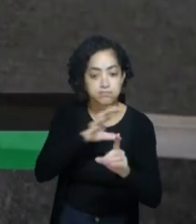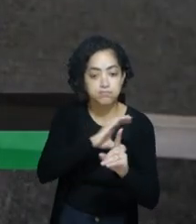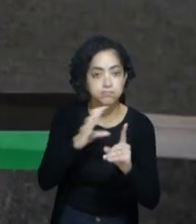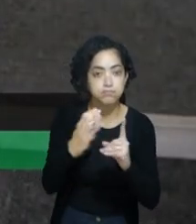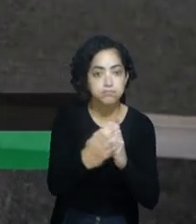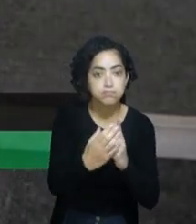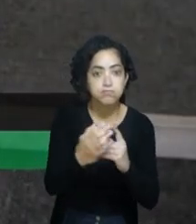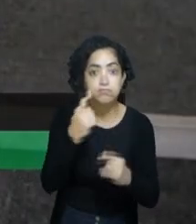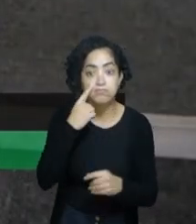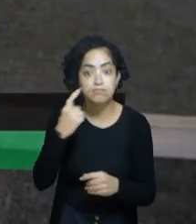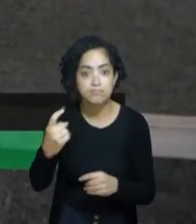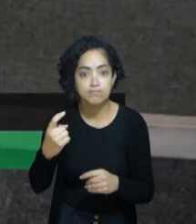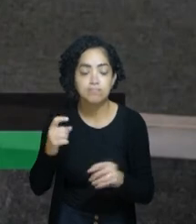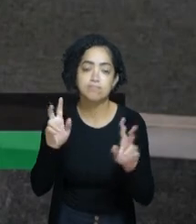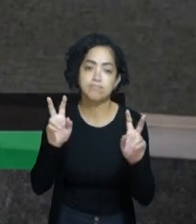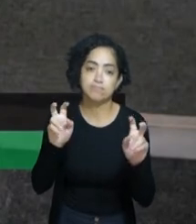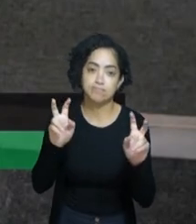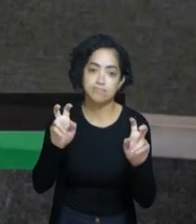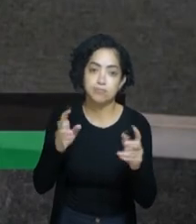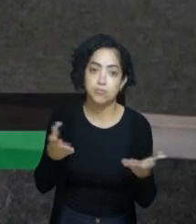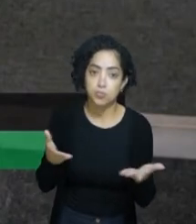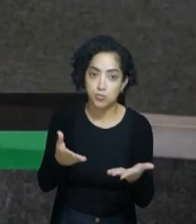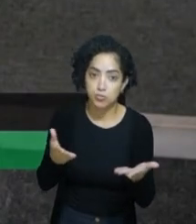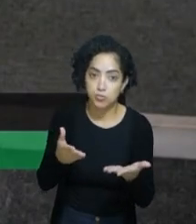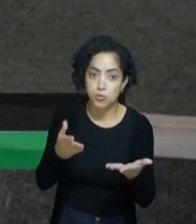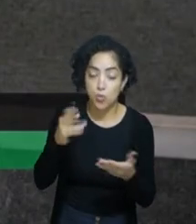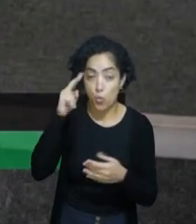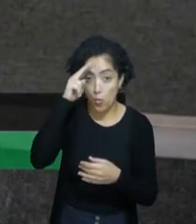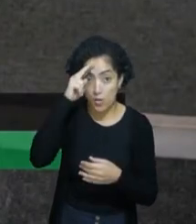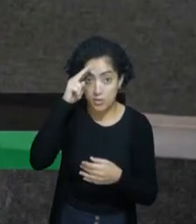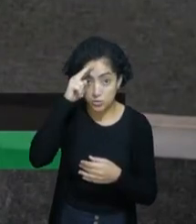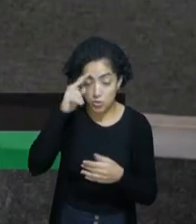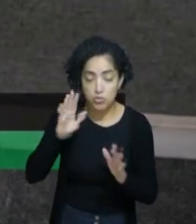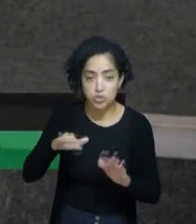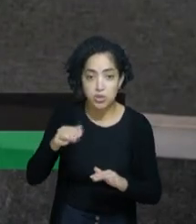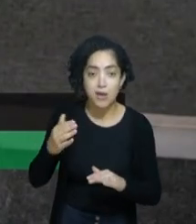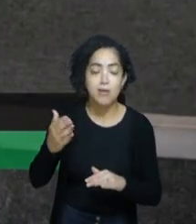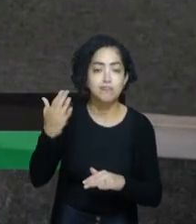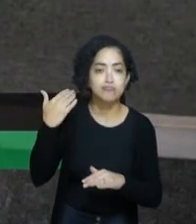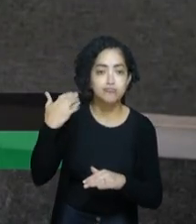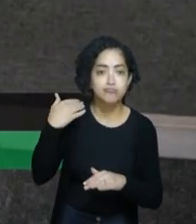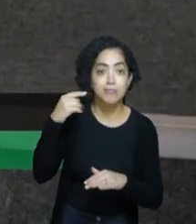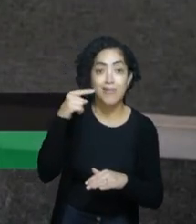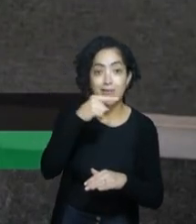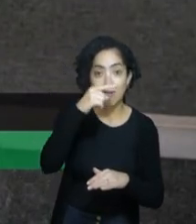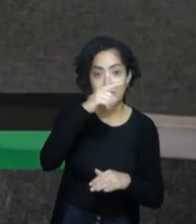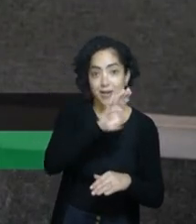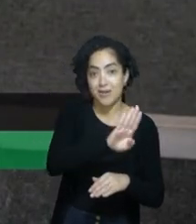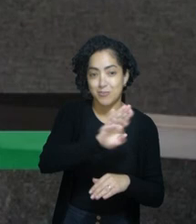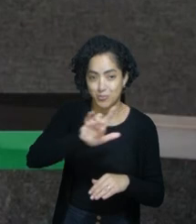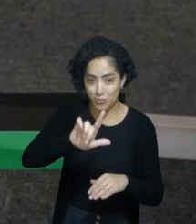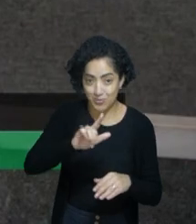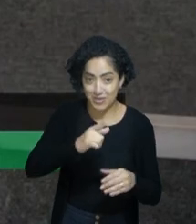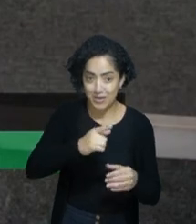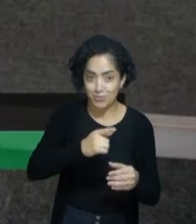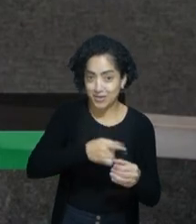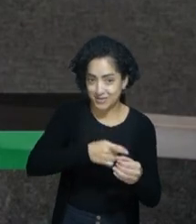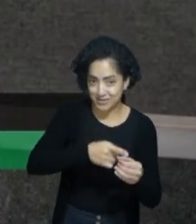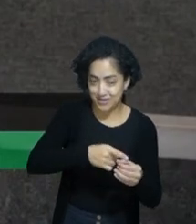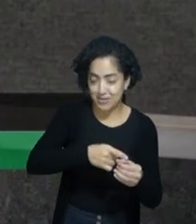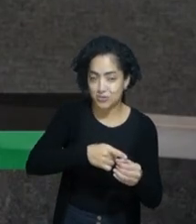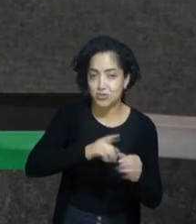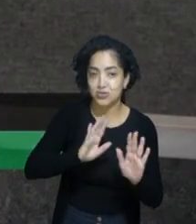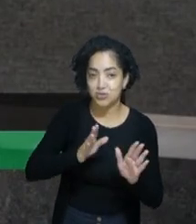interesse nesse tema eu tenho uma história com paradesporto fui prefeito em Blumenau por duas vezes e nós